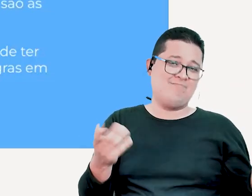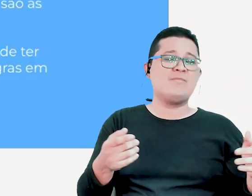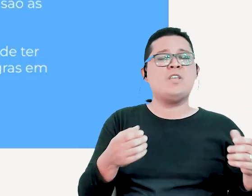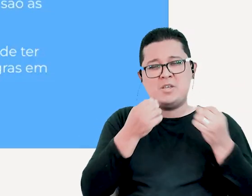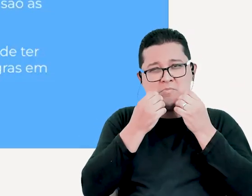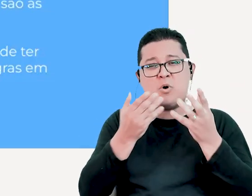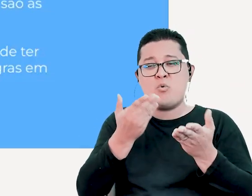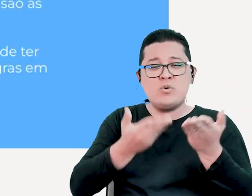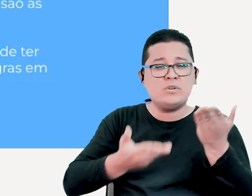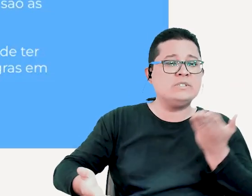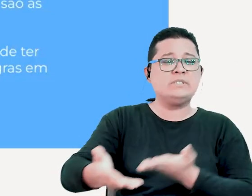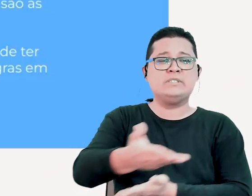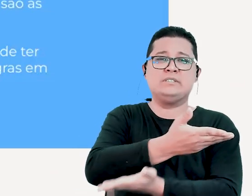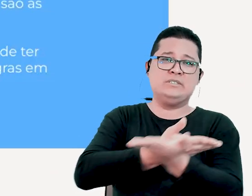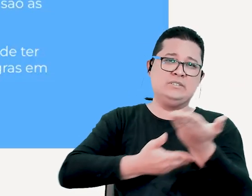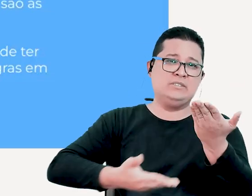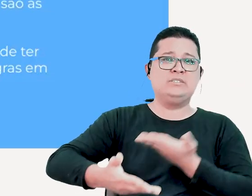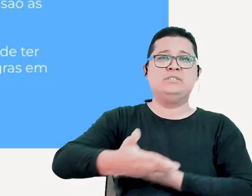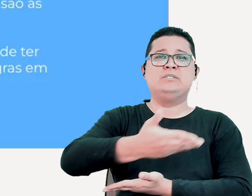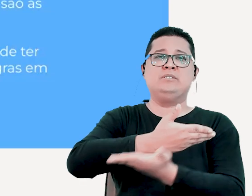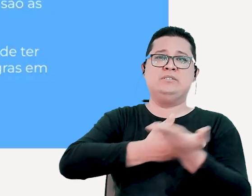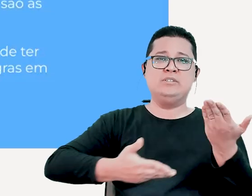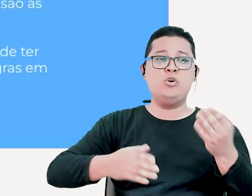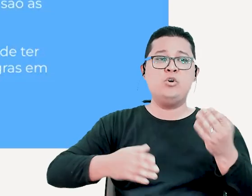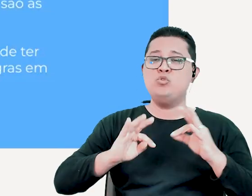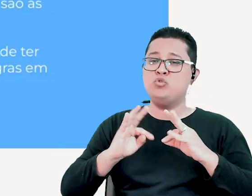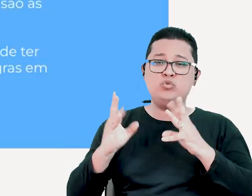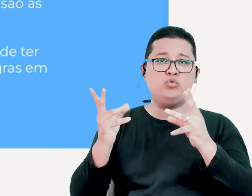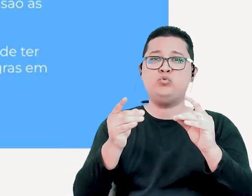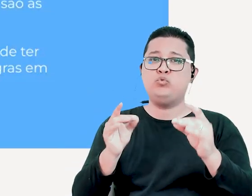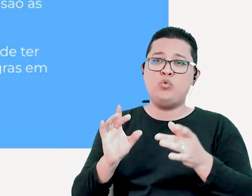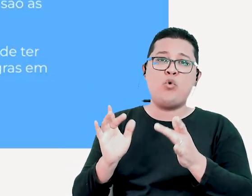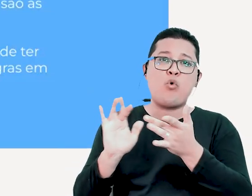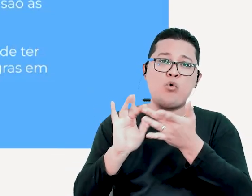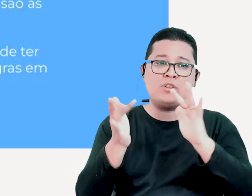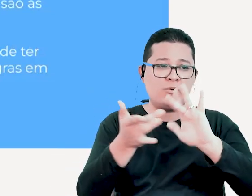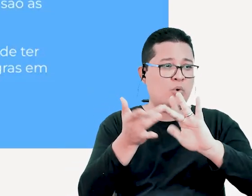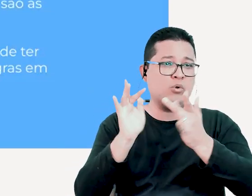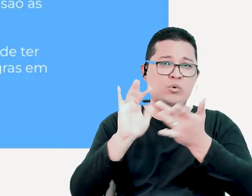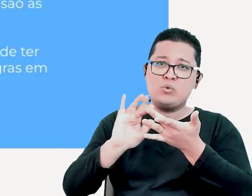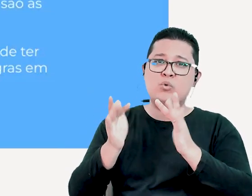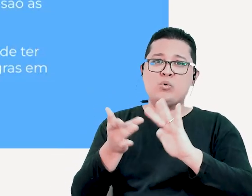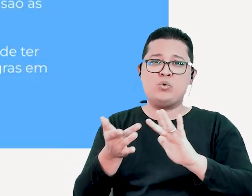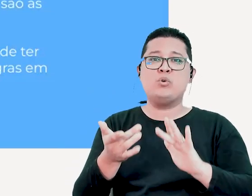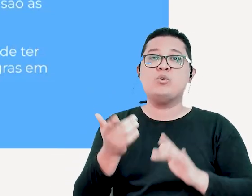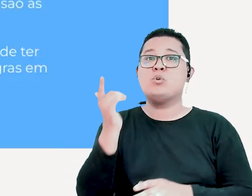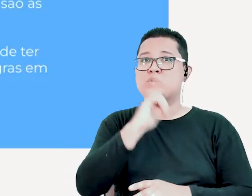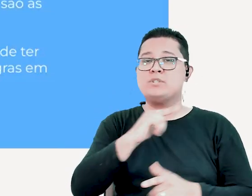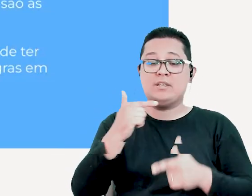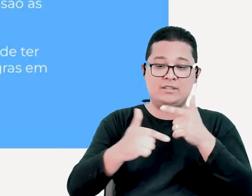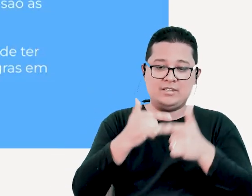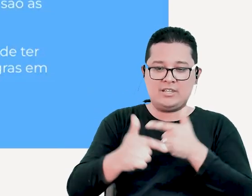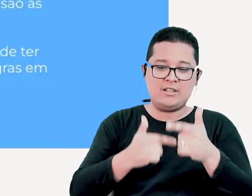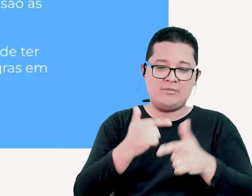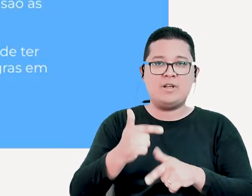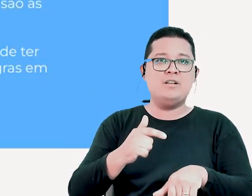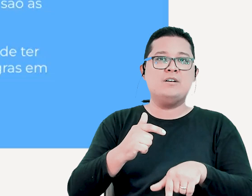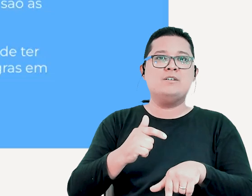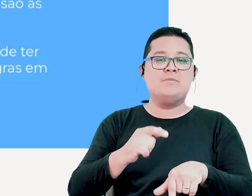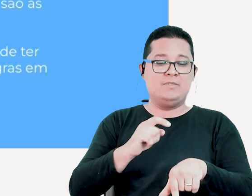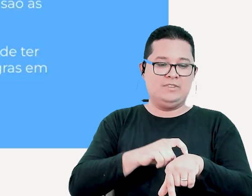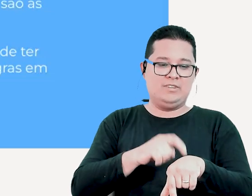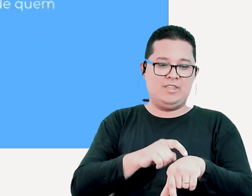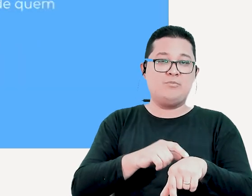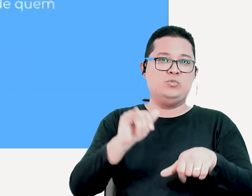no sentido de trazendo esse menor custo no sentido de trabalhar em coisas que realmente são estratégicas,